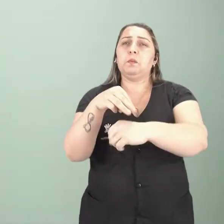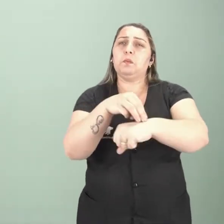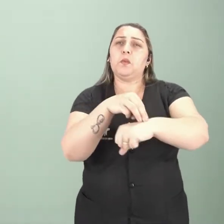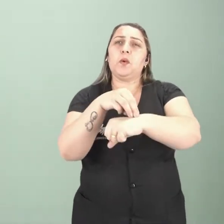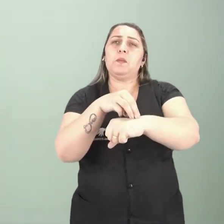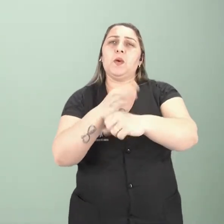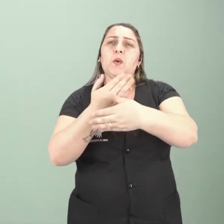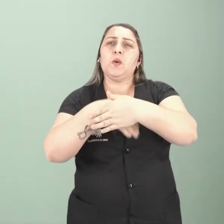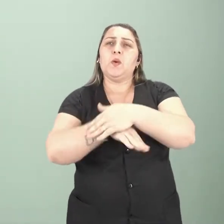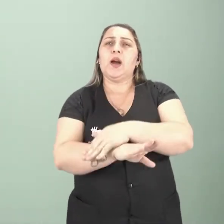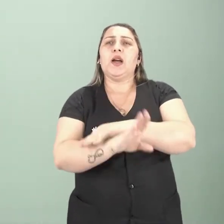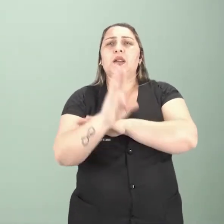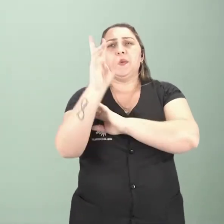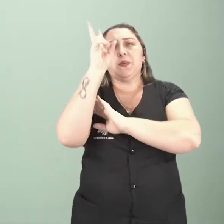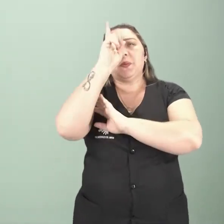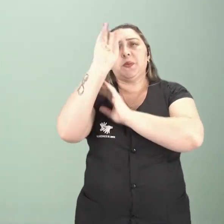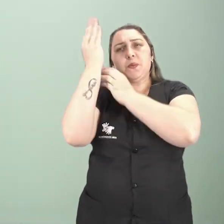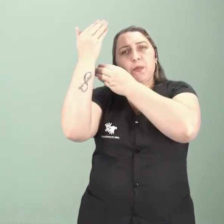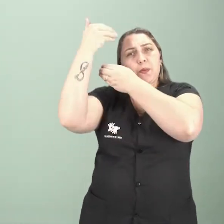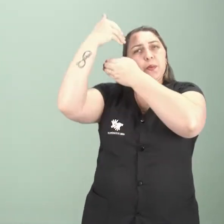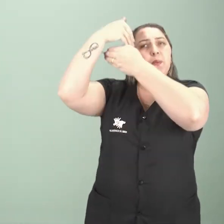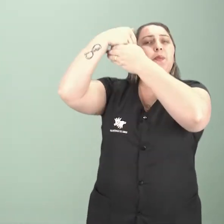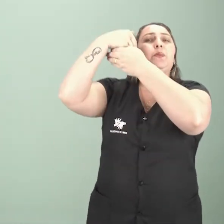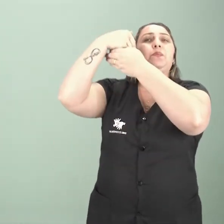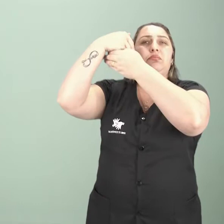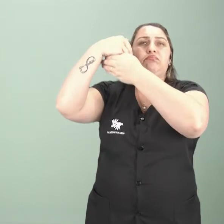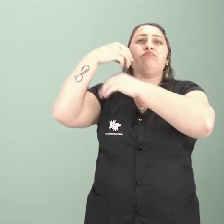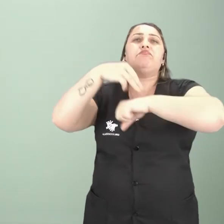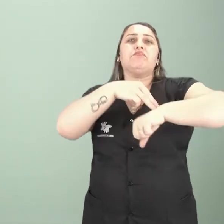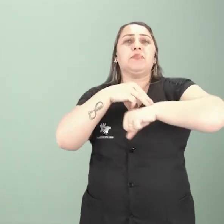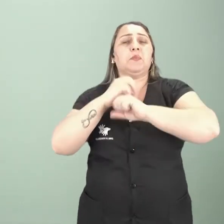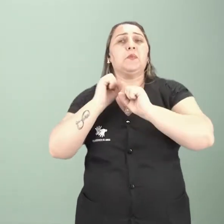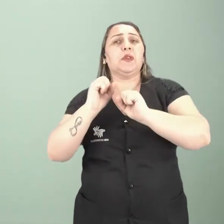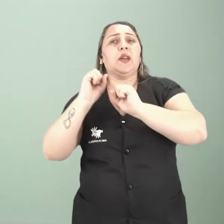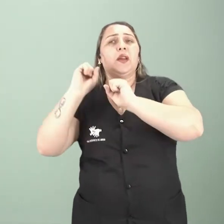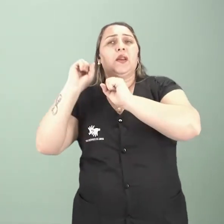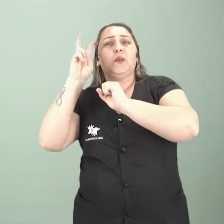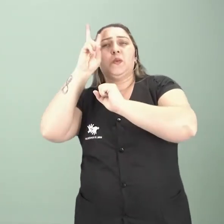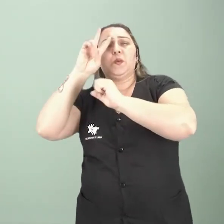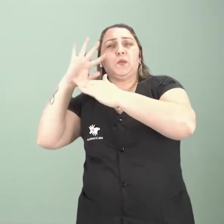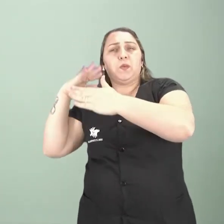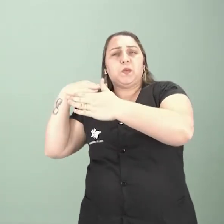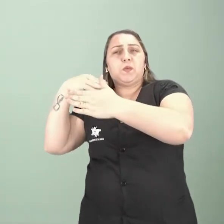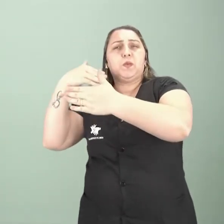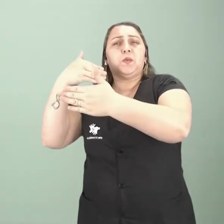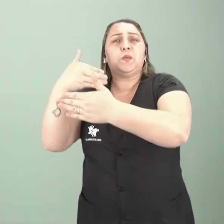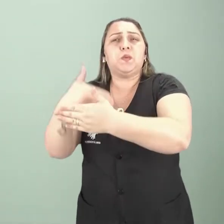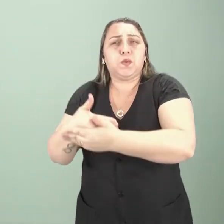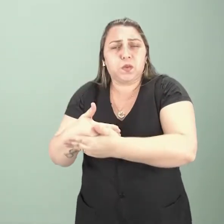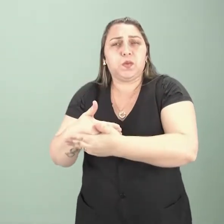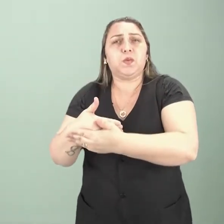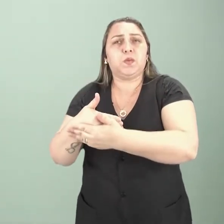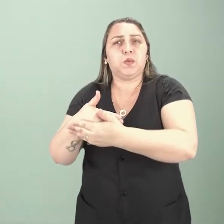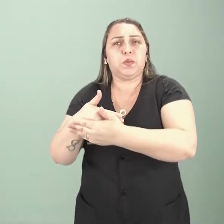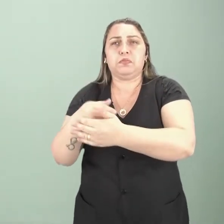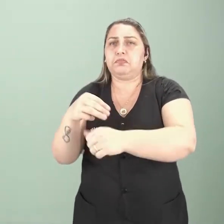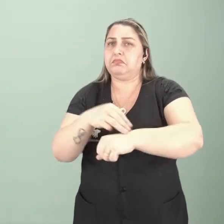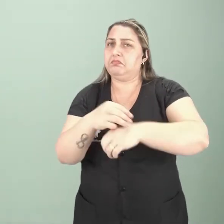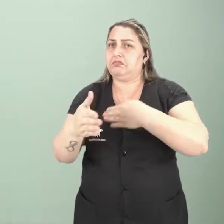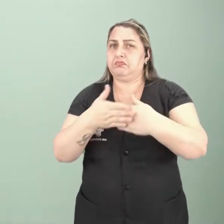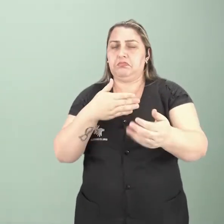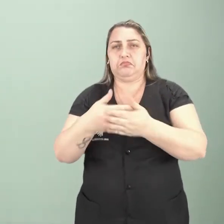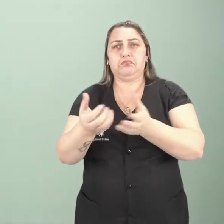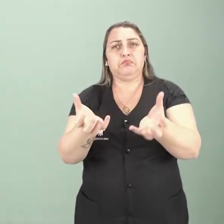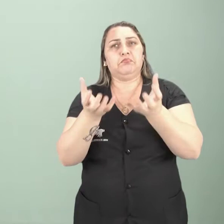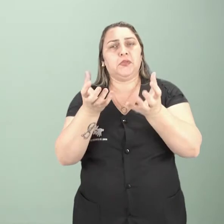momento, guardando na lembrança aquele momento para que ele pudesse ser revisitado, né, a qualquer momento